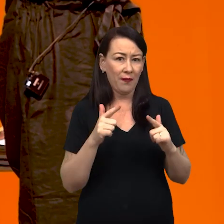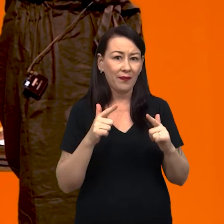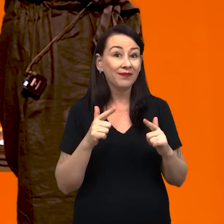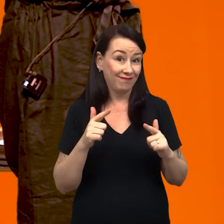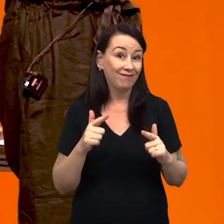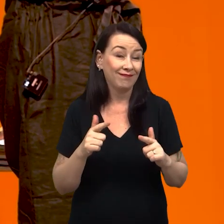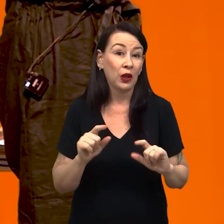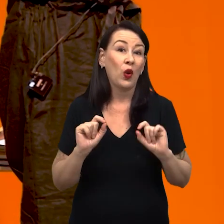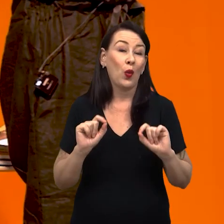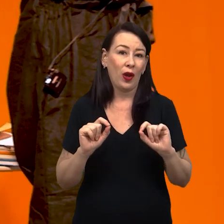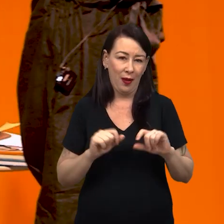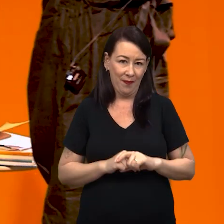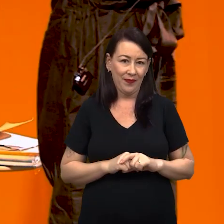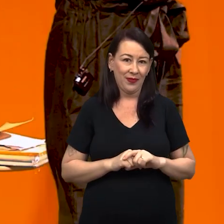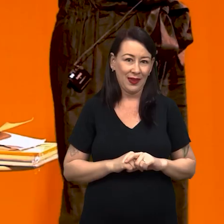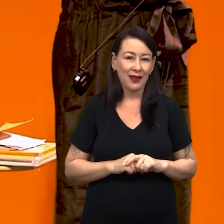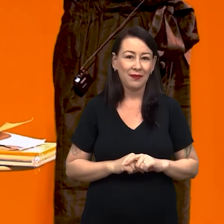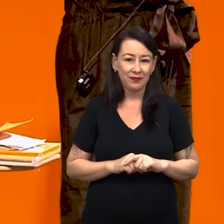existe nesse repertório que